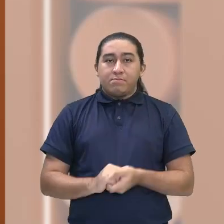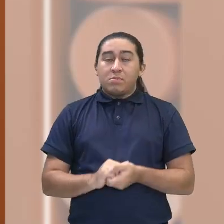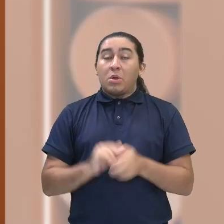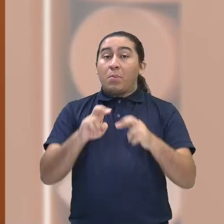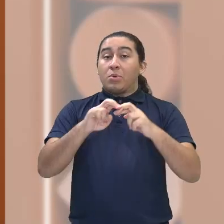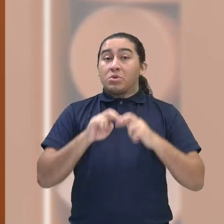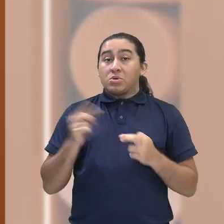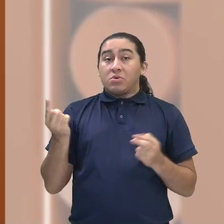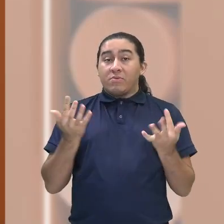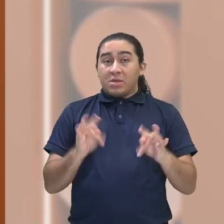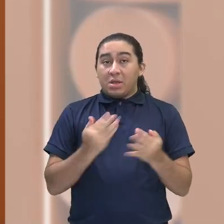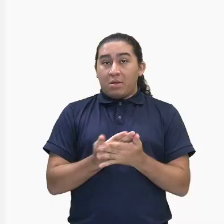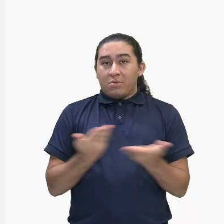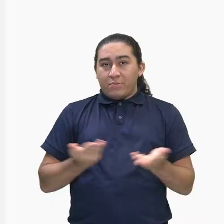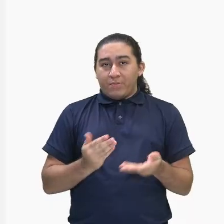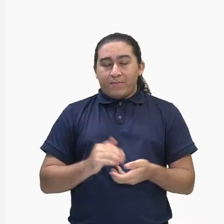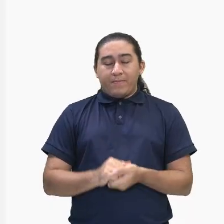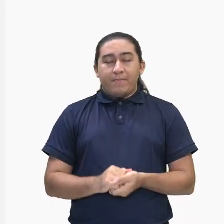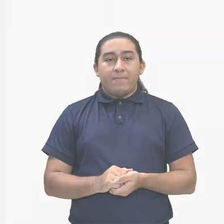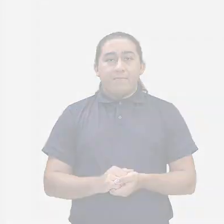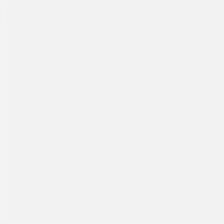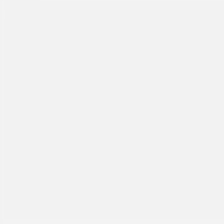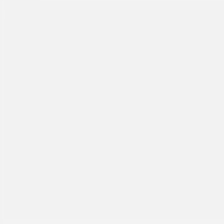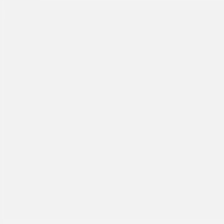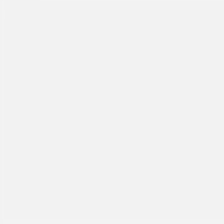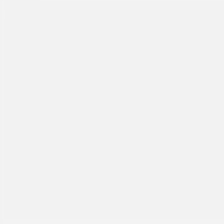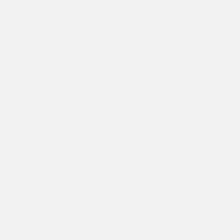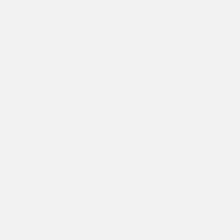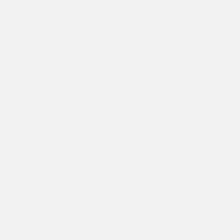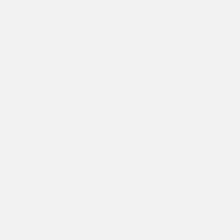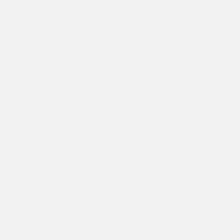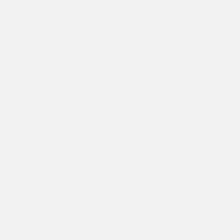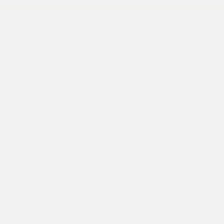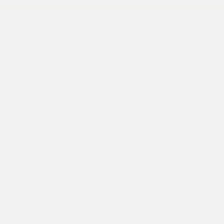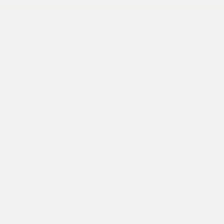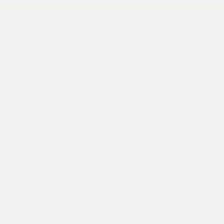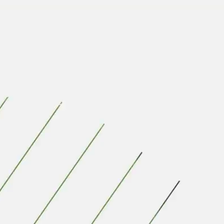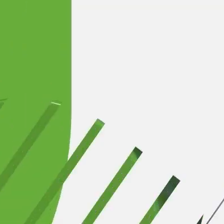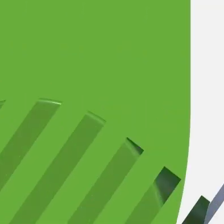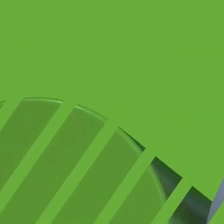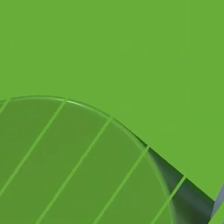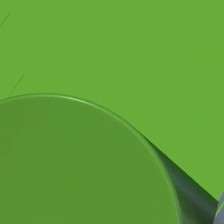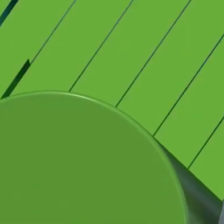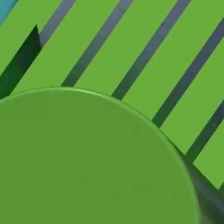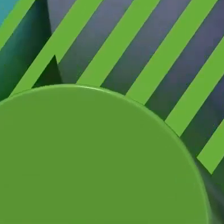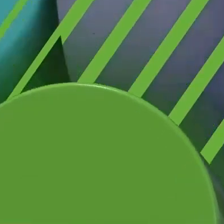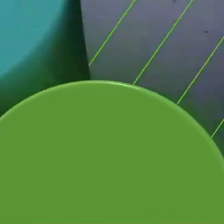finalizamos a nossa aula.